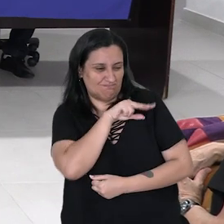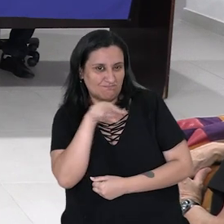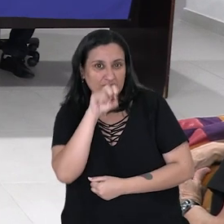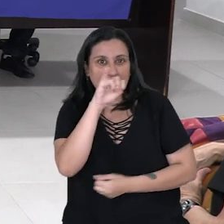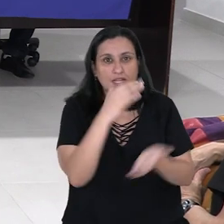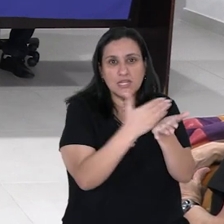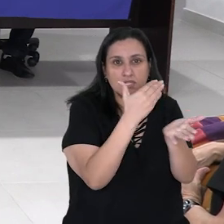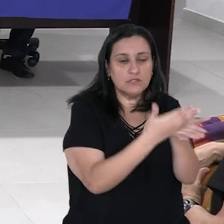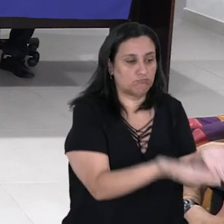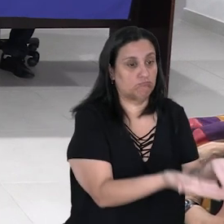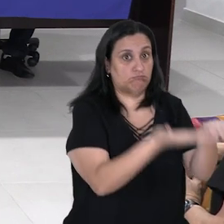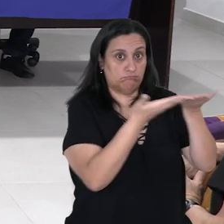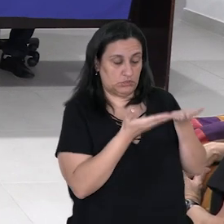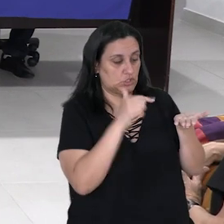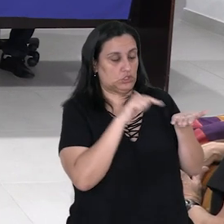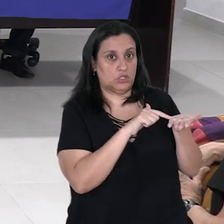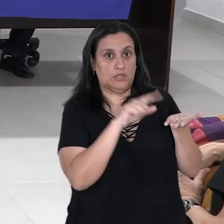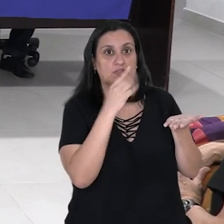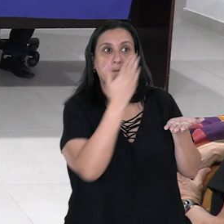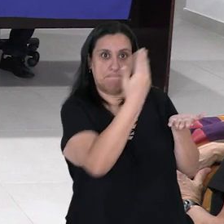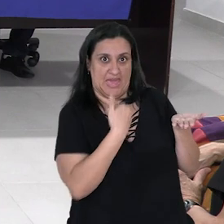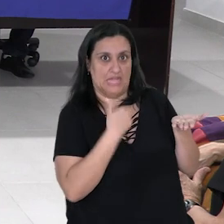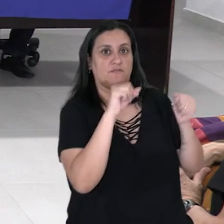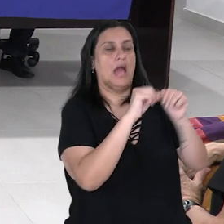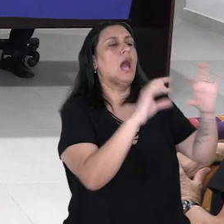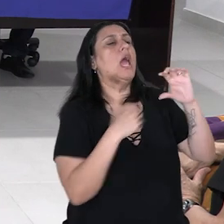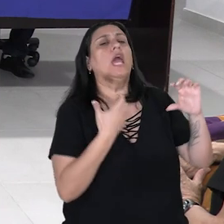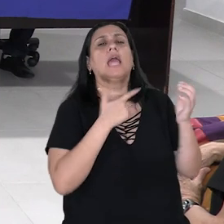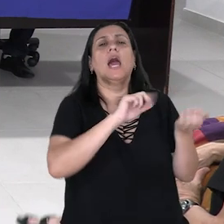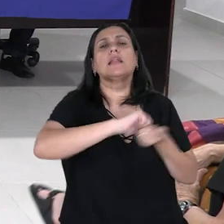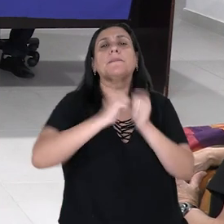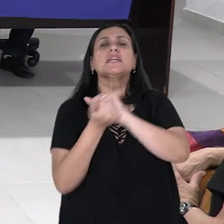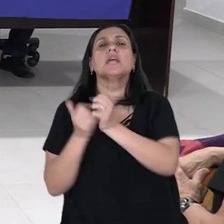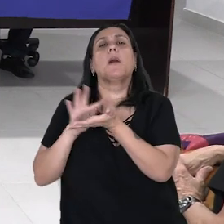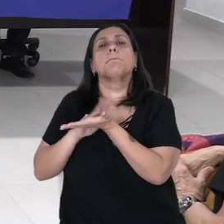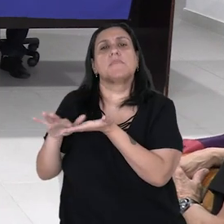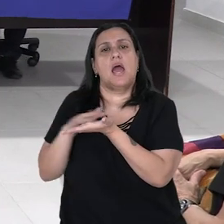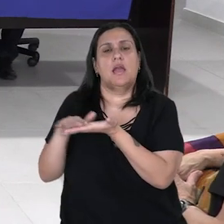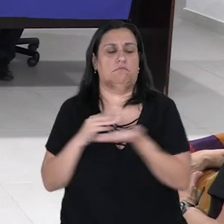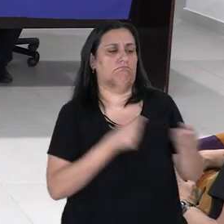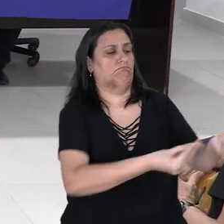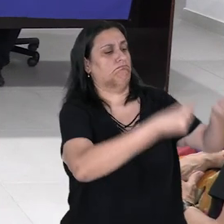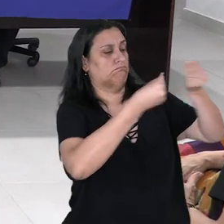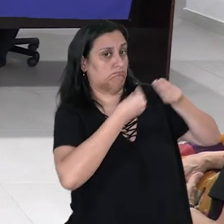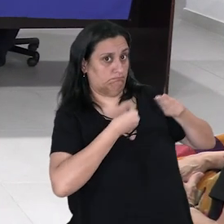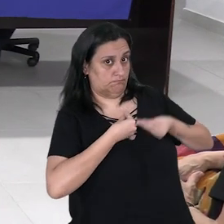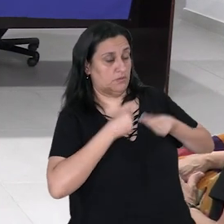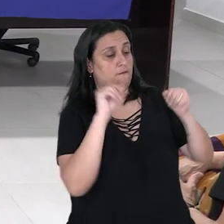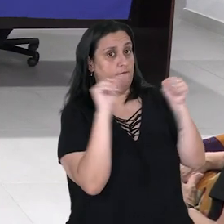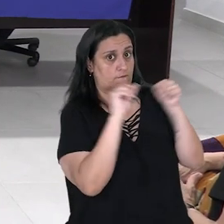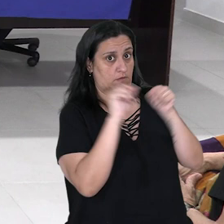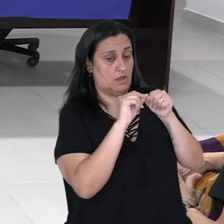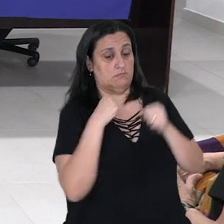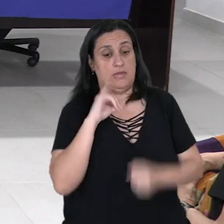quando chega. Vocês solicitam, né, a adaptação desse livro, a transcrição dele para o